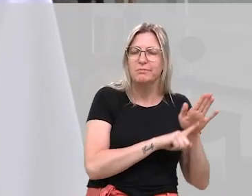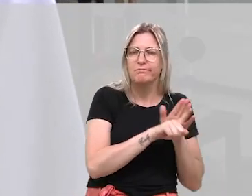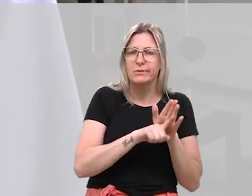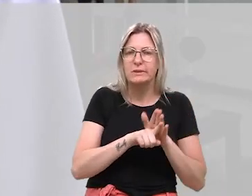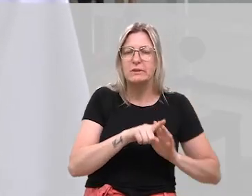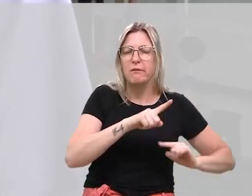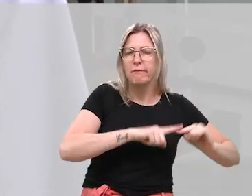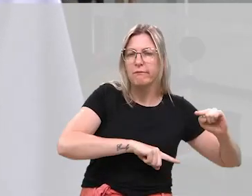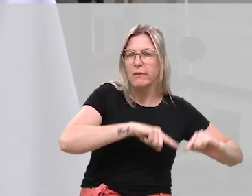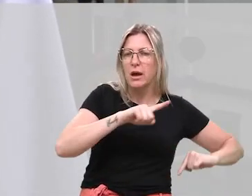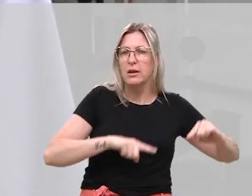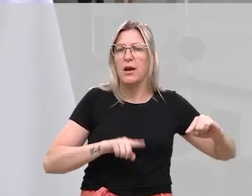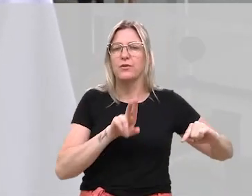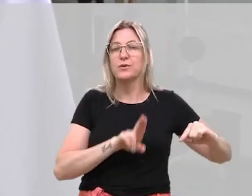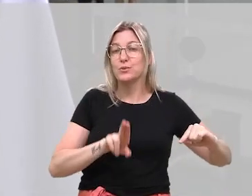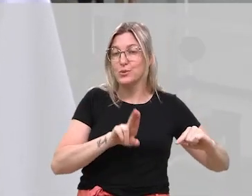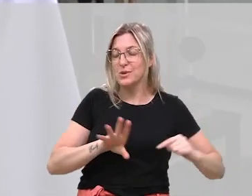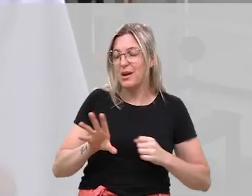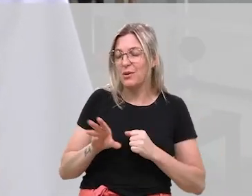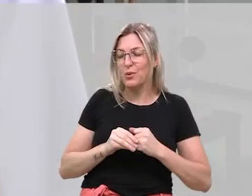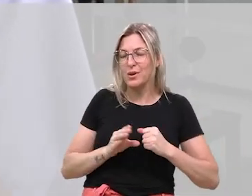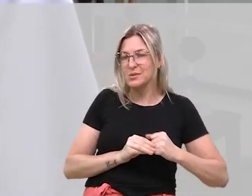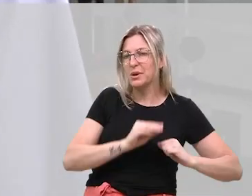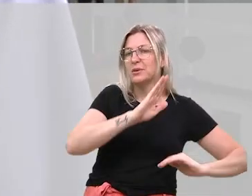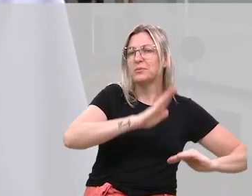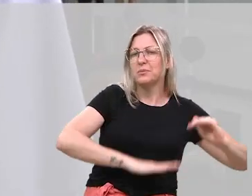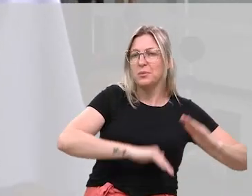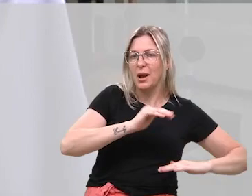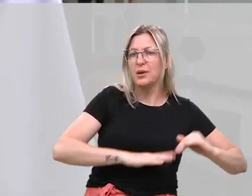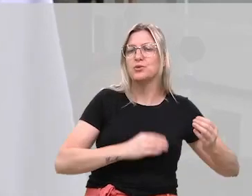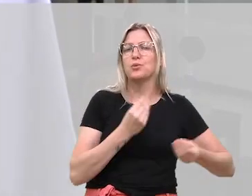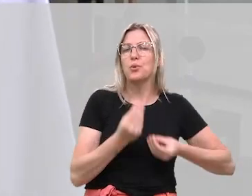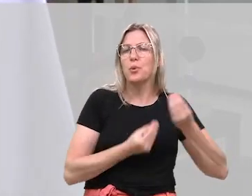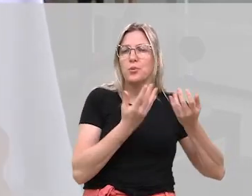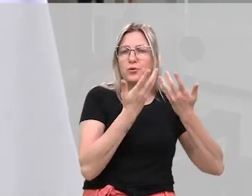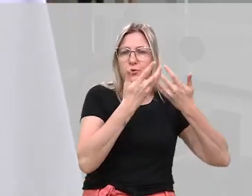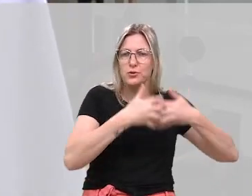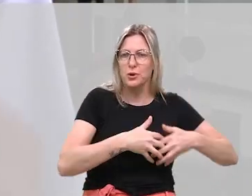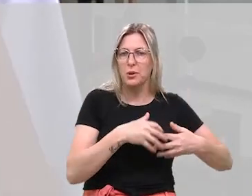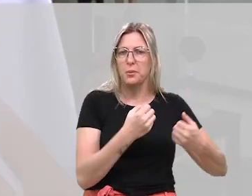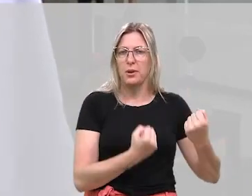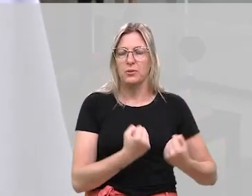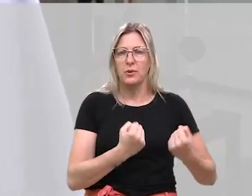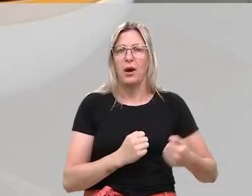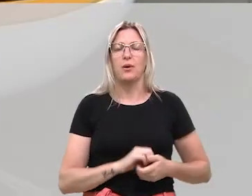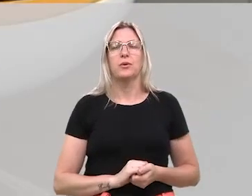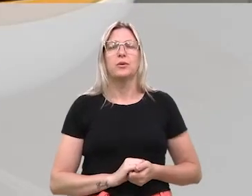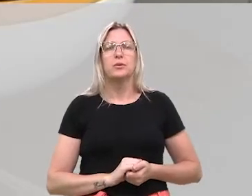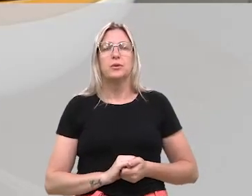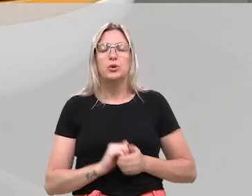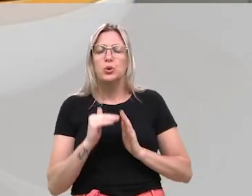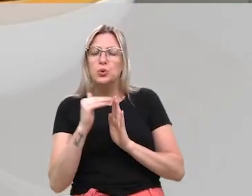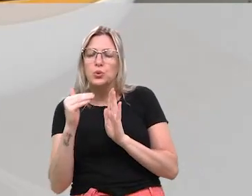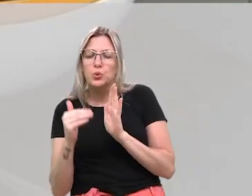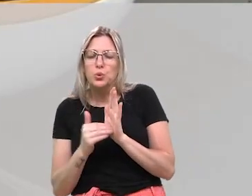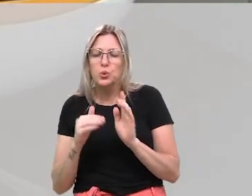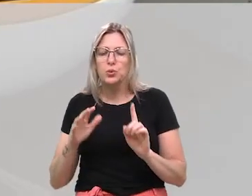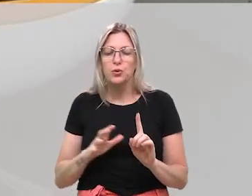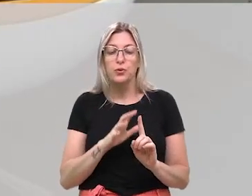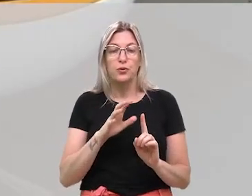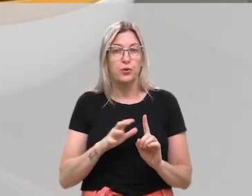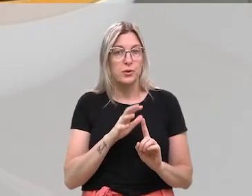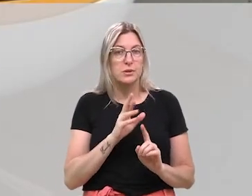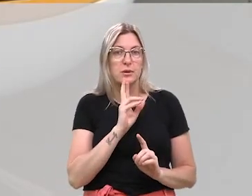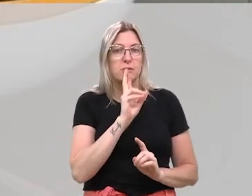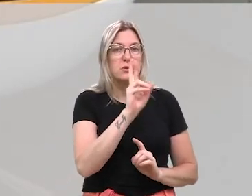pesquisar, ver quais são as variáveis e aplicar esse conhecimento de fato, né? Ver como é que vai funcionar. Tudo que possa impactar